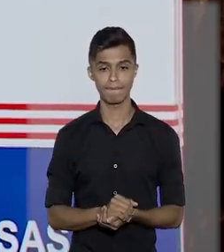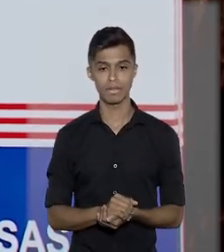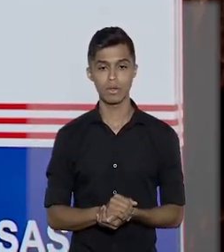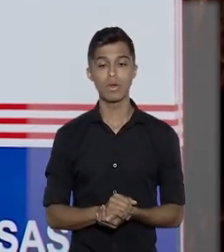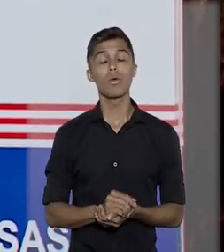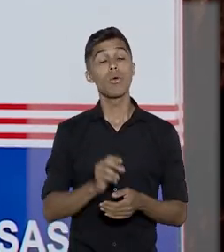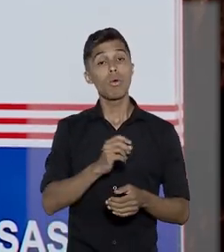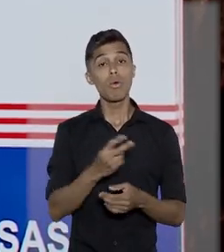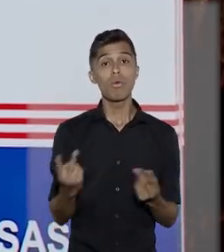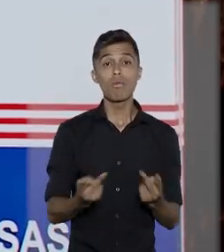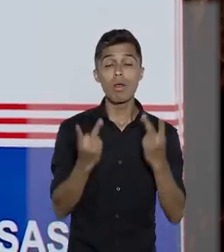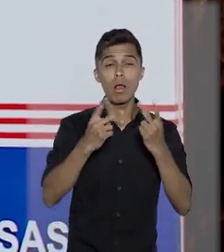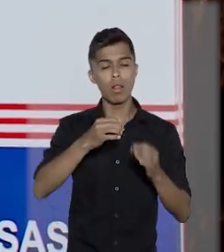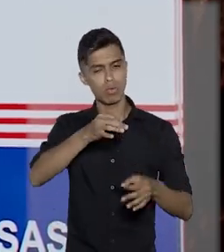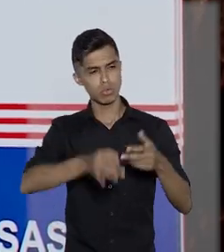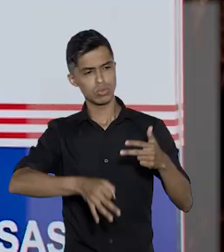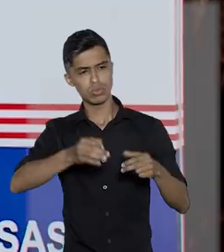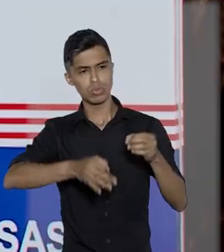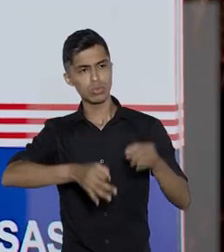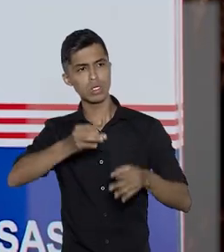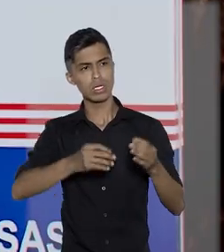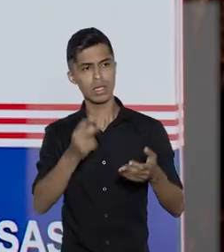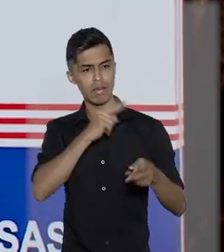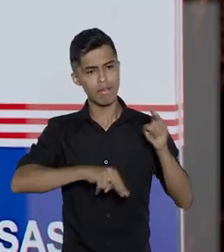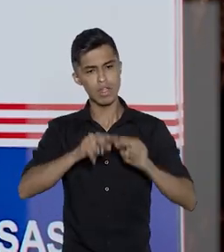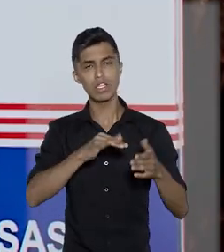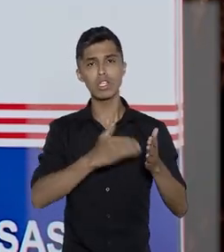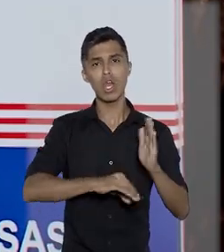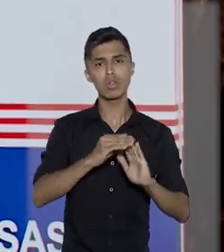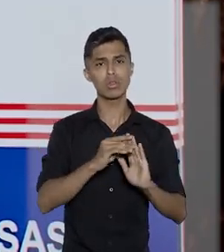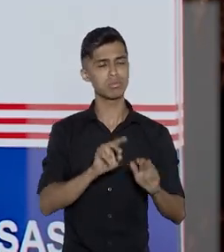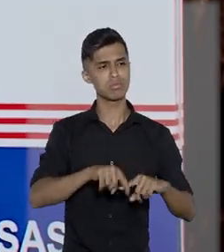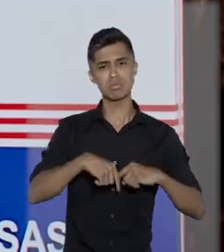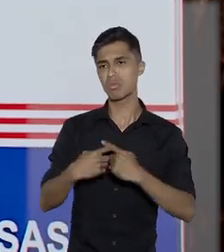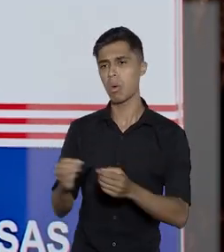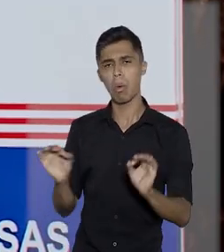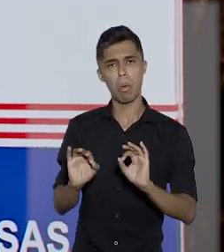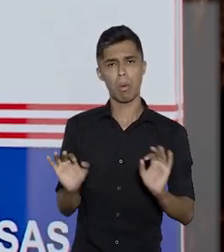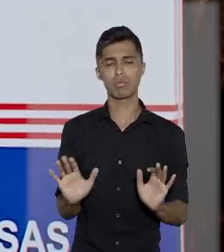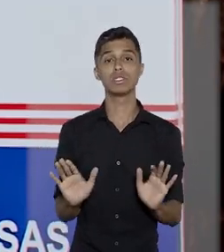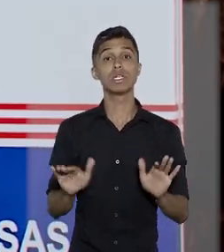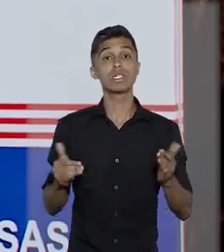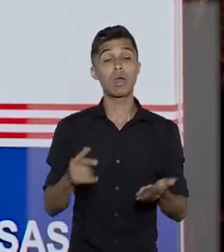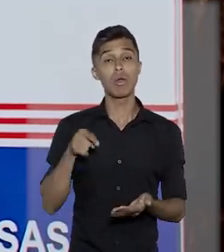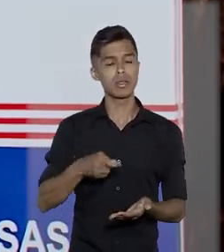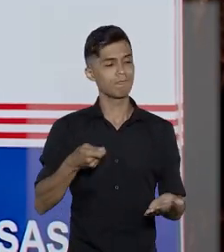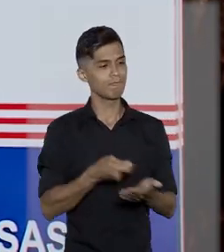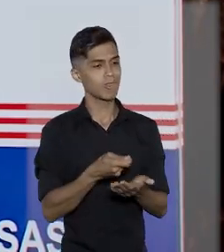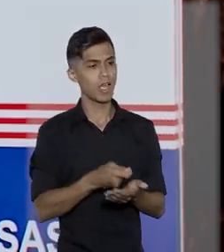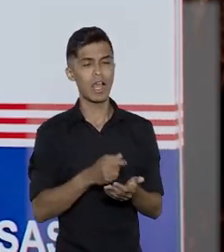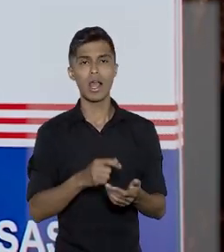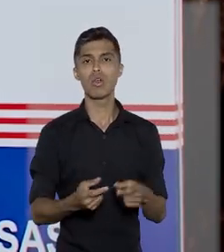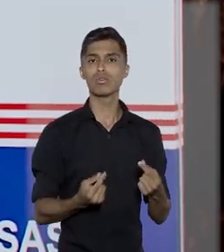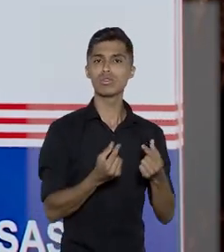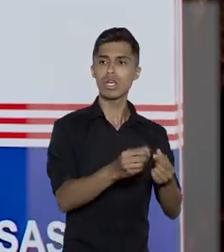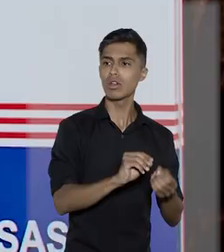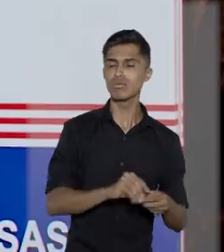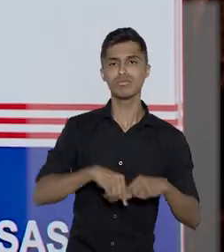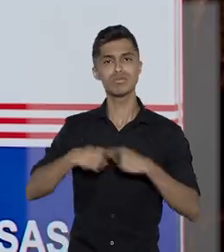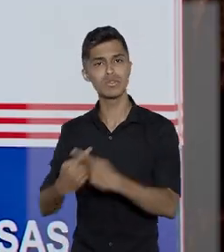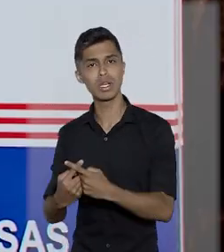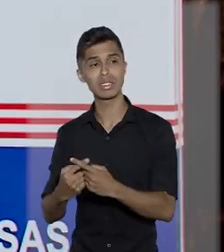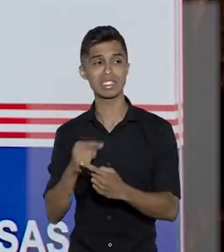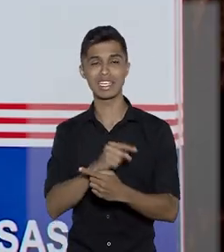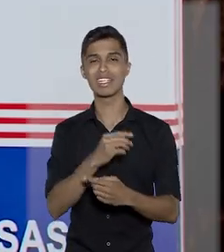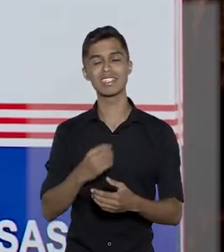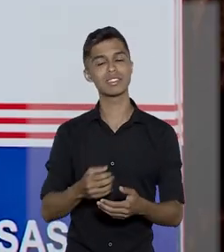depositado em juízo foi levantado pelo profissional que não repassou a cliente ele Então foi condenado a restituir